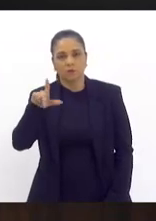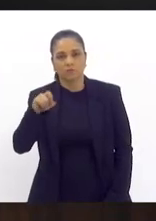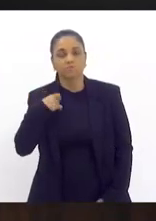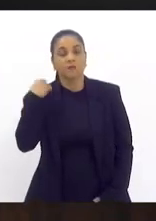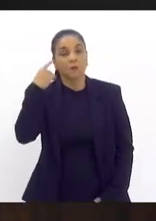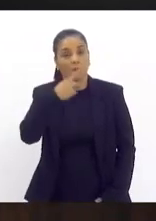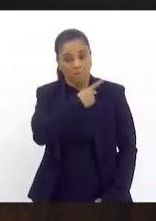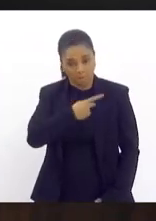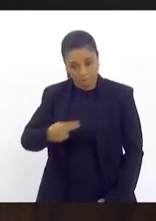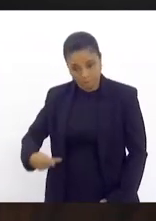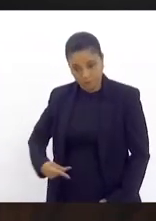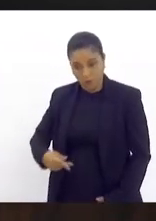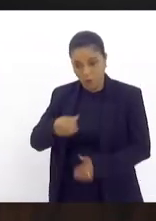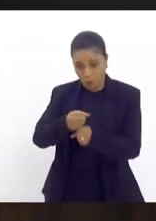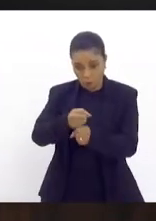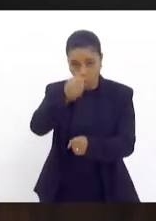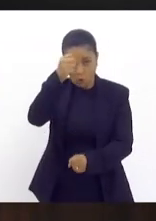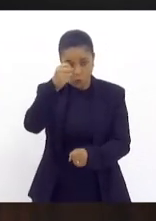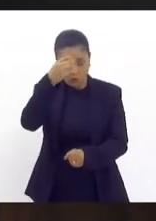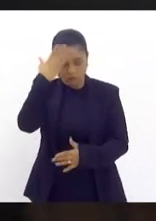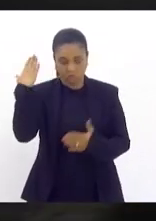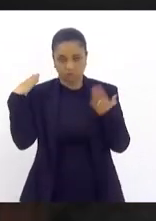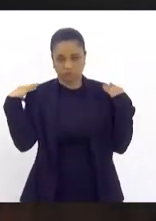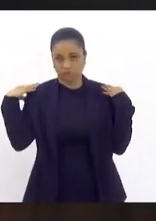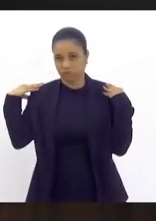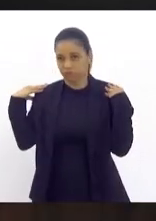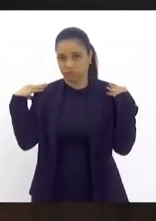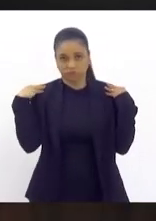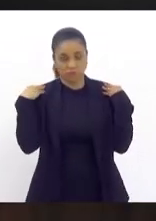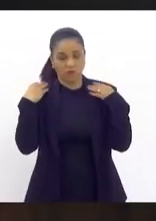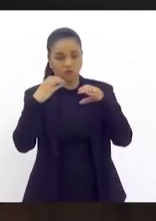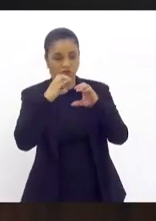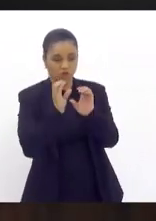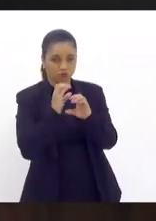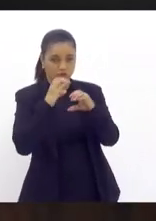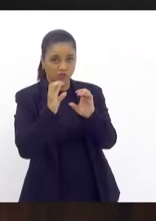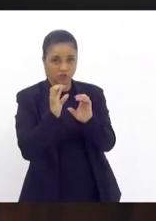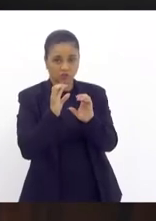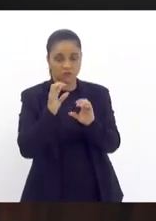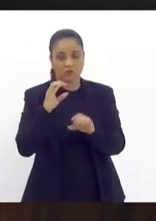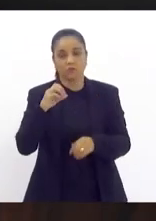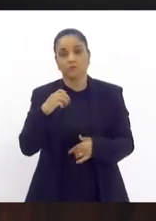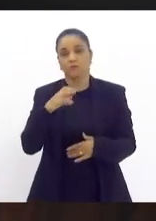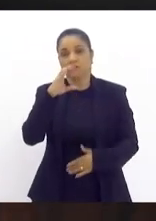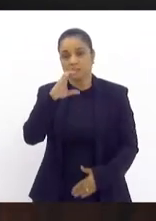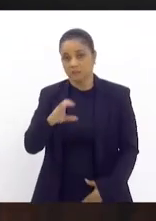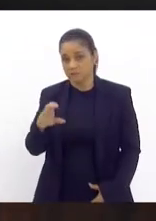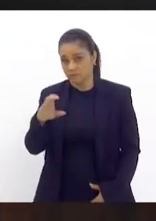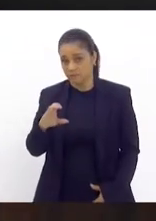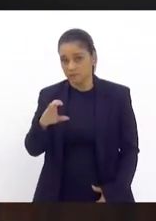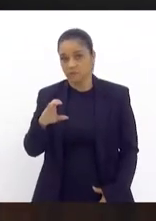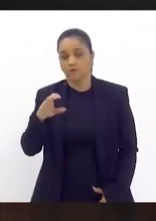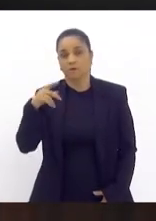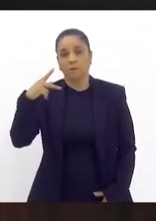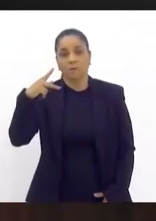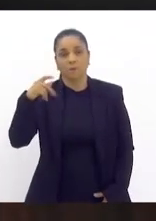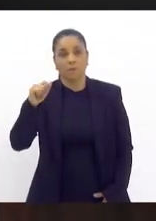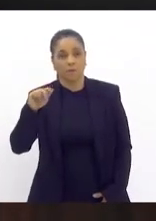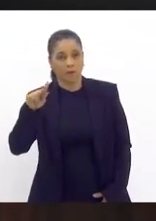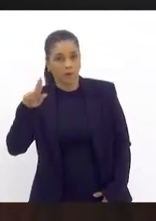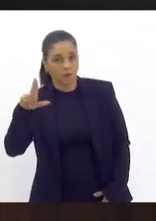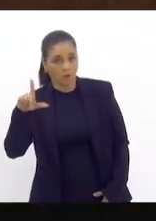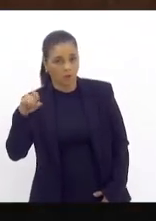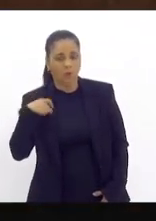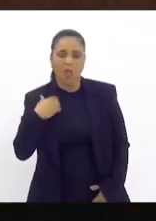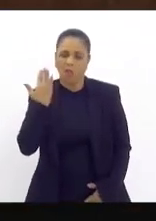Presidenta, quem entende de coluna é o nosso querido engenheiro civil Paulo, que acabou de me citar. Eu entendo de outras